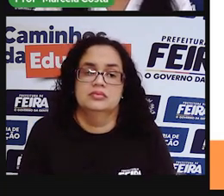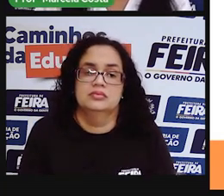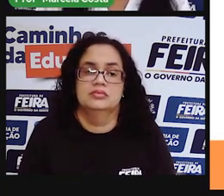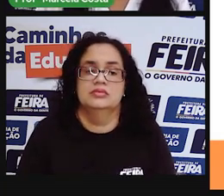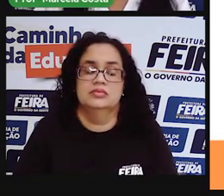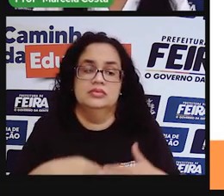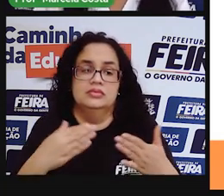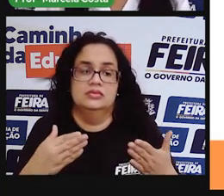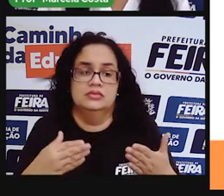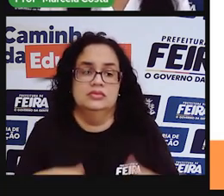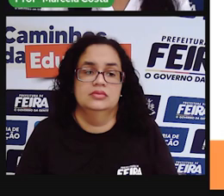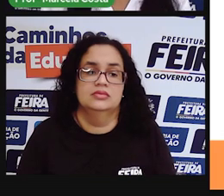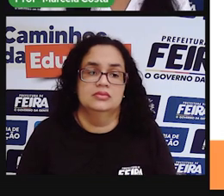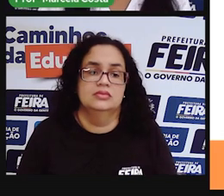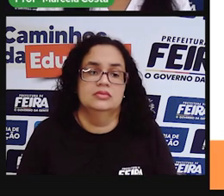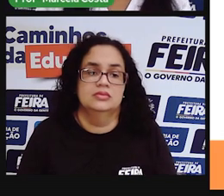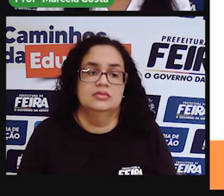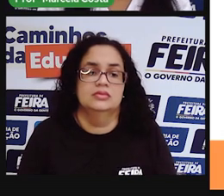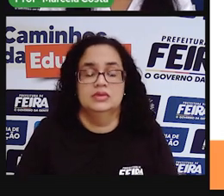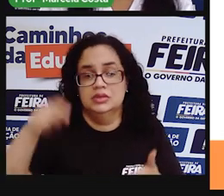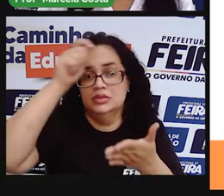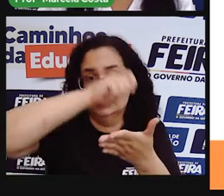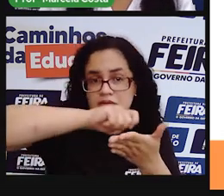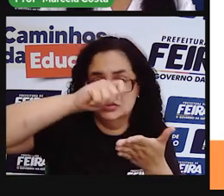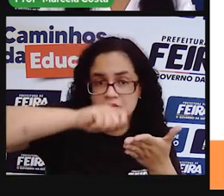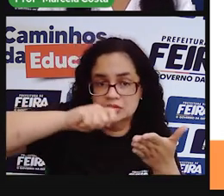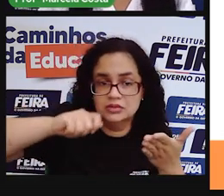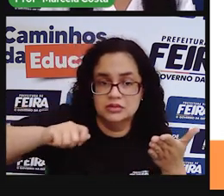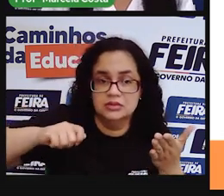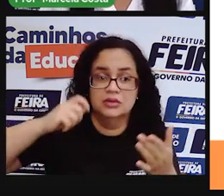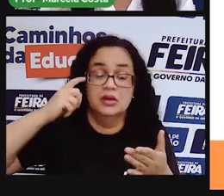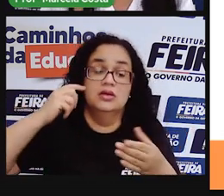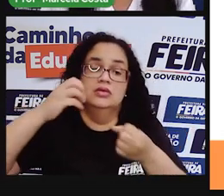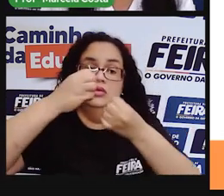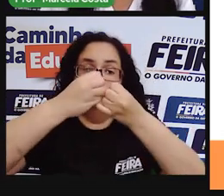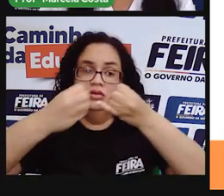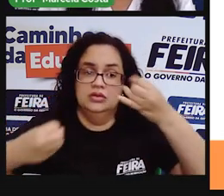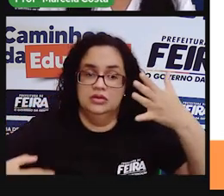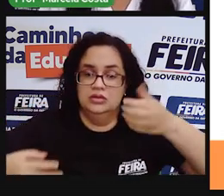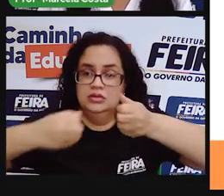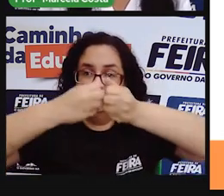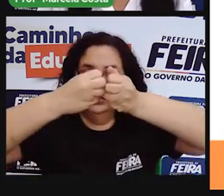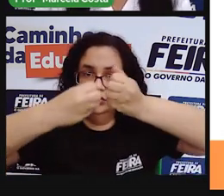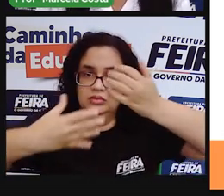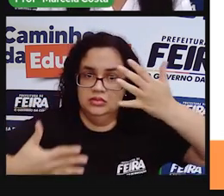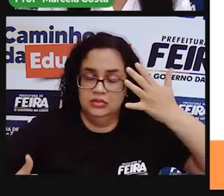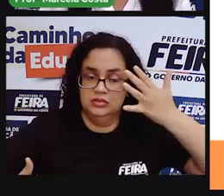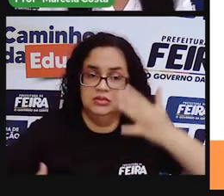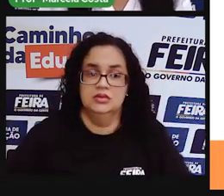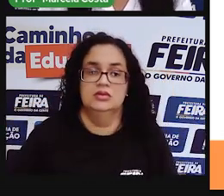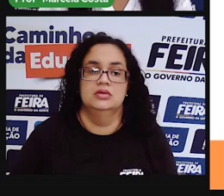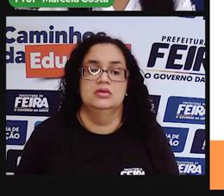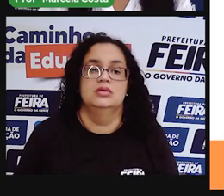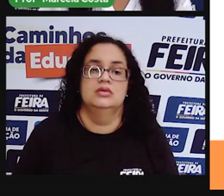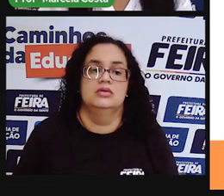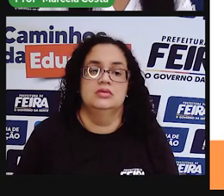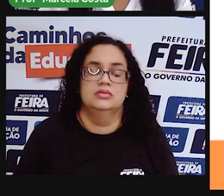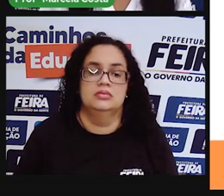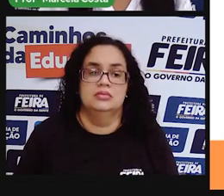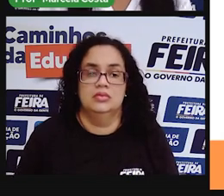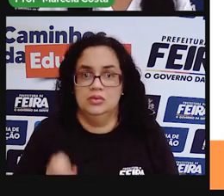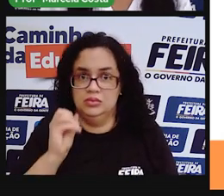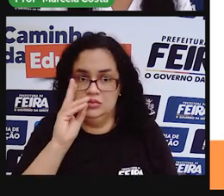quando você responder, escrever aí no chat, eu dou a resposta. Vou escrever aqui na nossa apresentação, tá